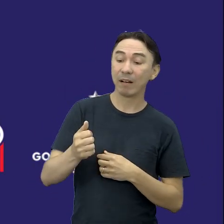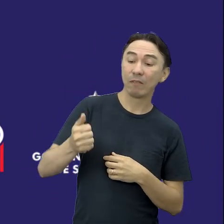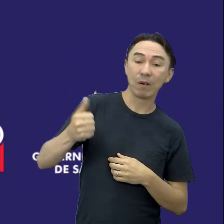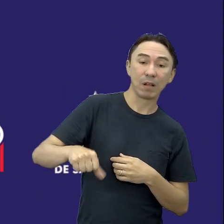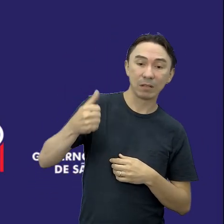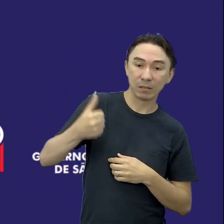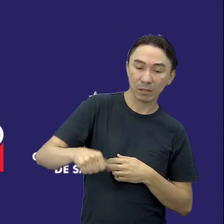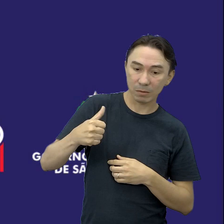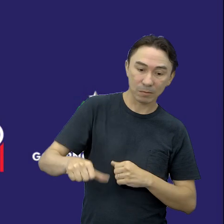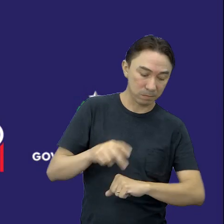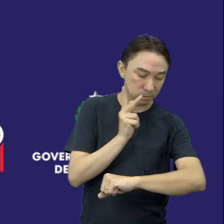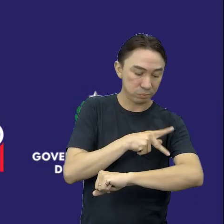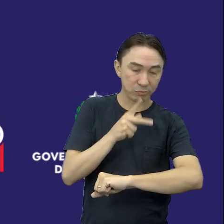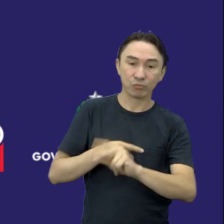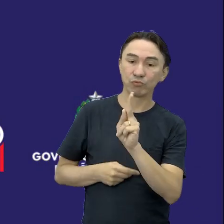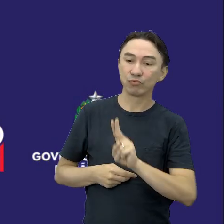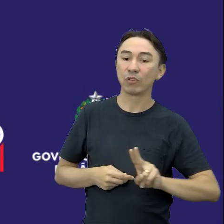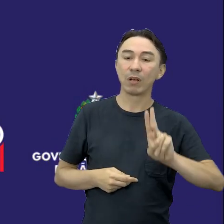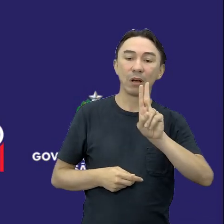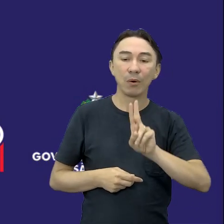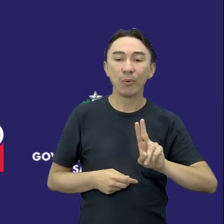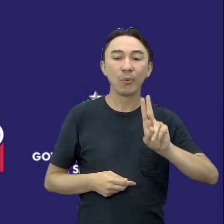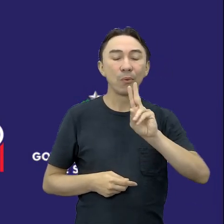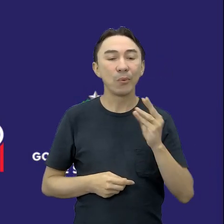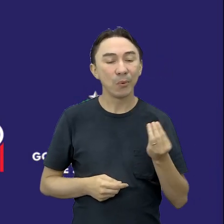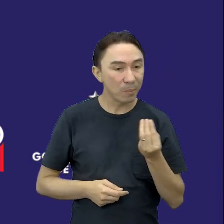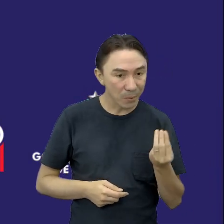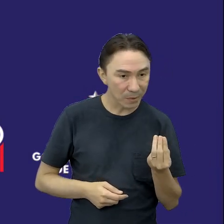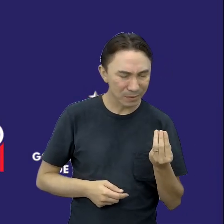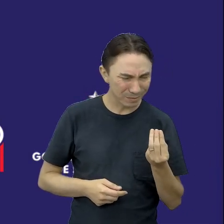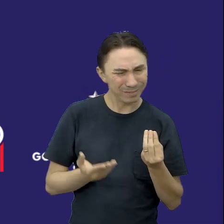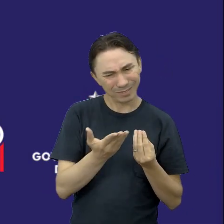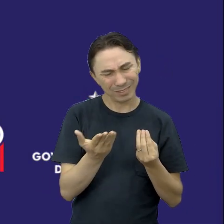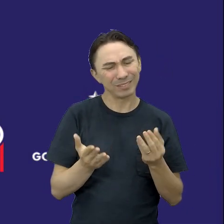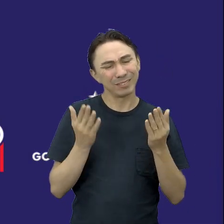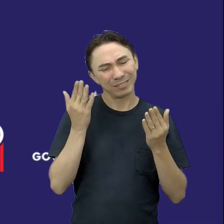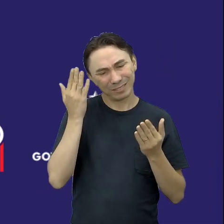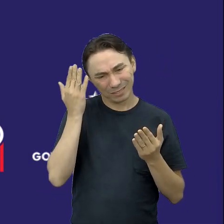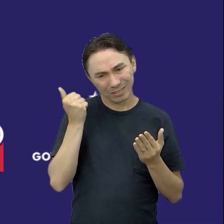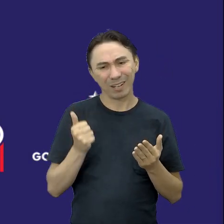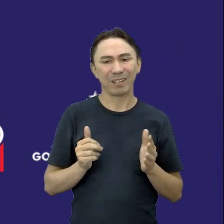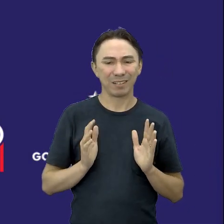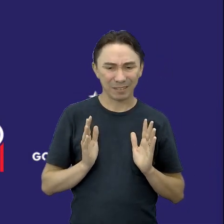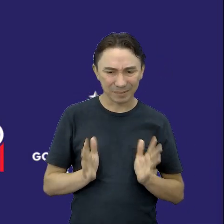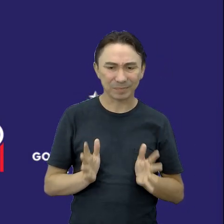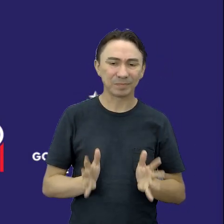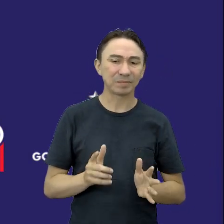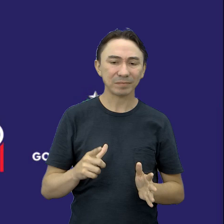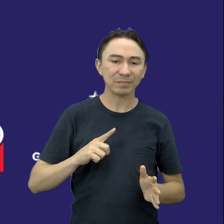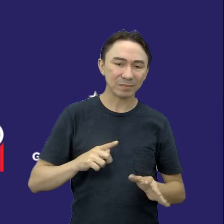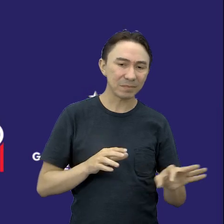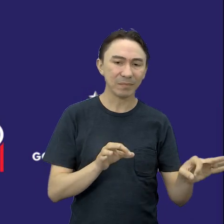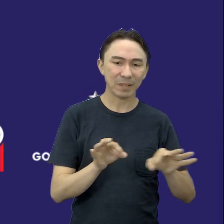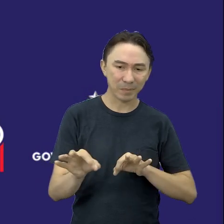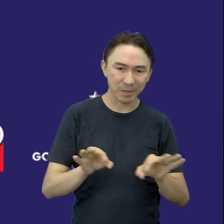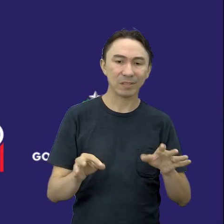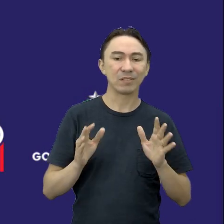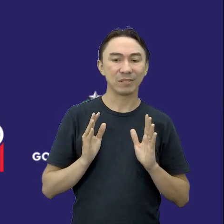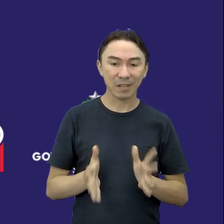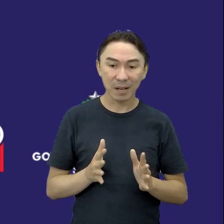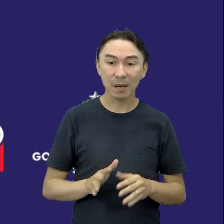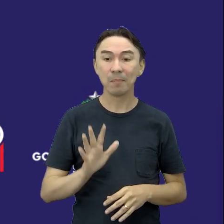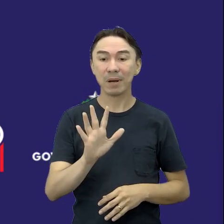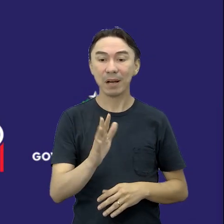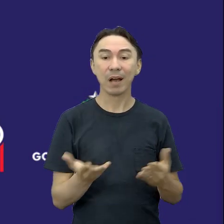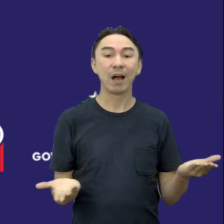Esse tema vocês já discutiram aí no planejamento, né, que vocês fizeram já no início desse ano, mas a gente vai